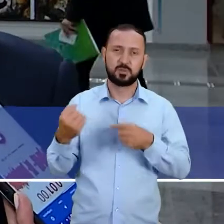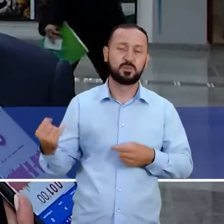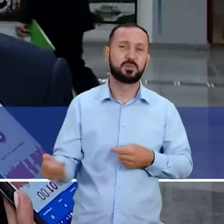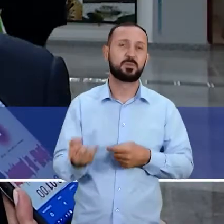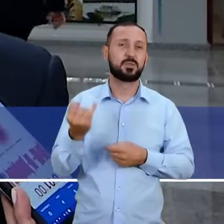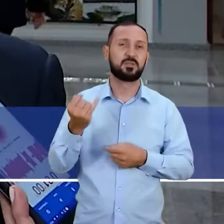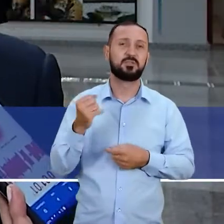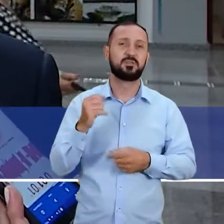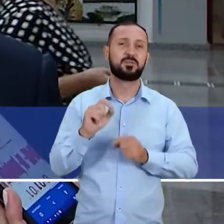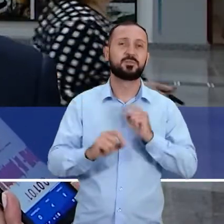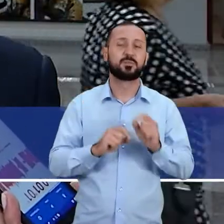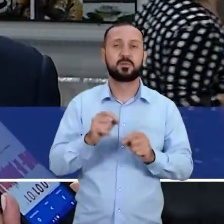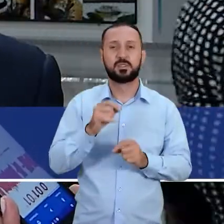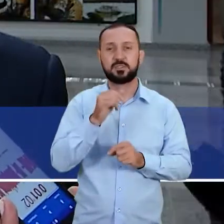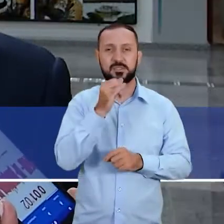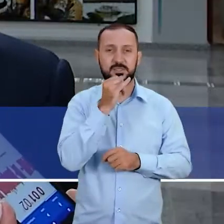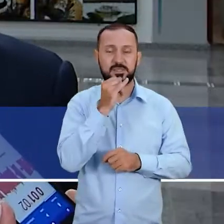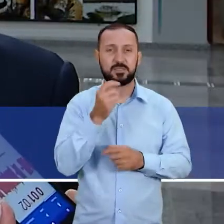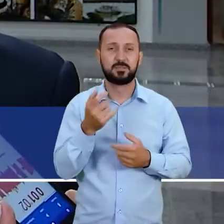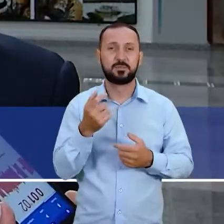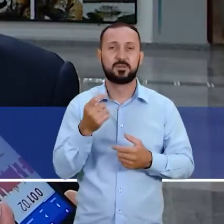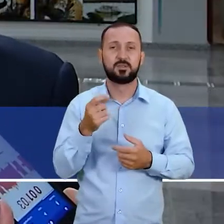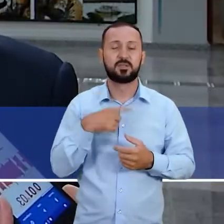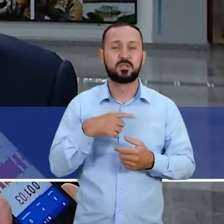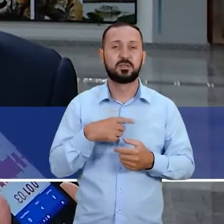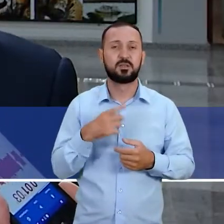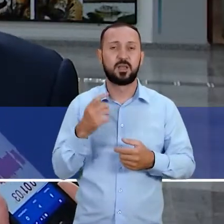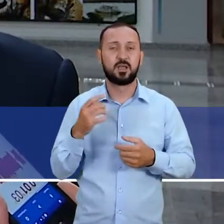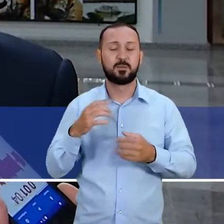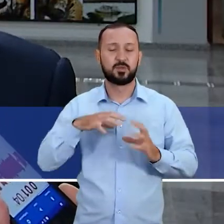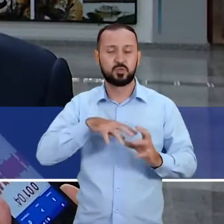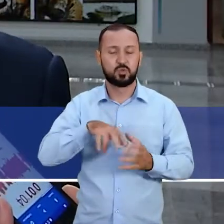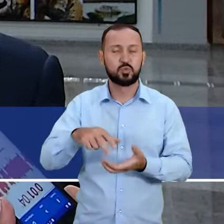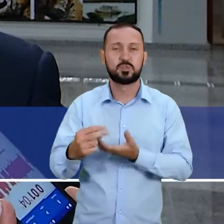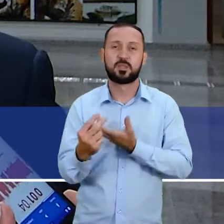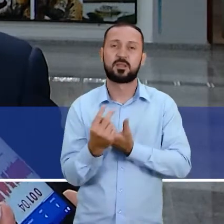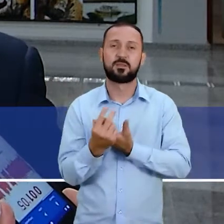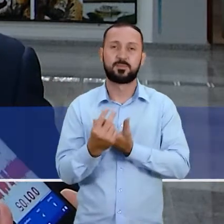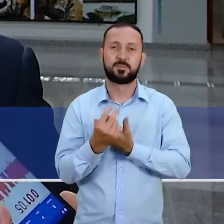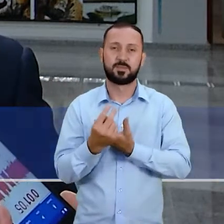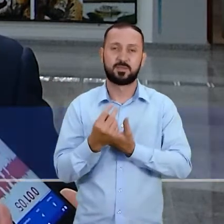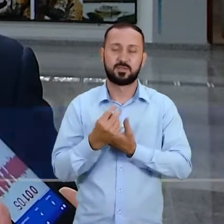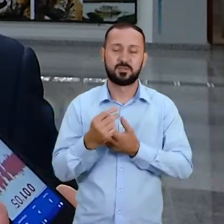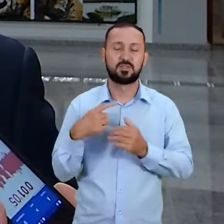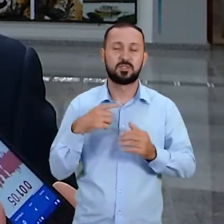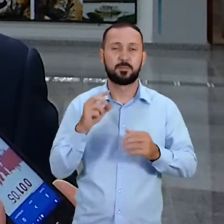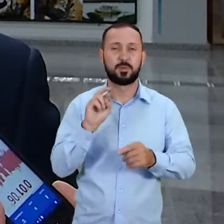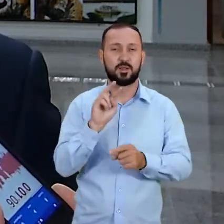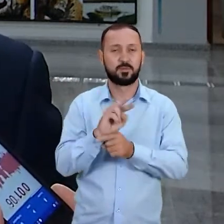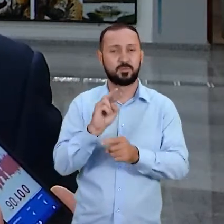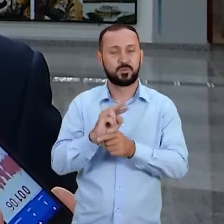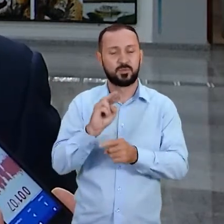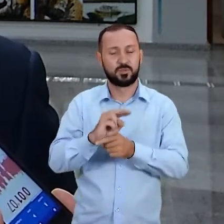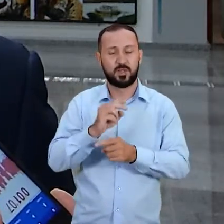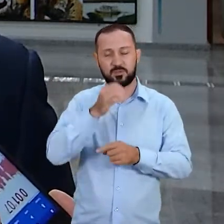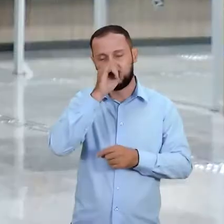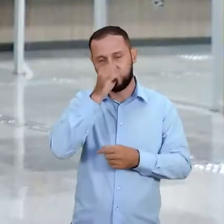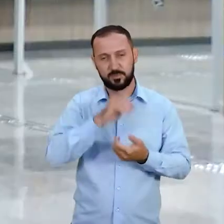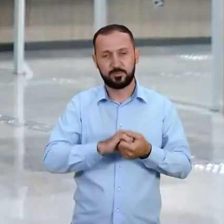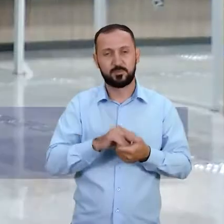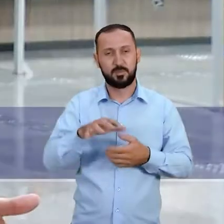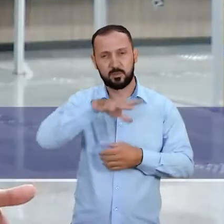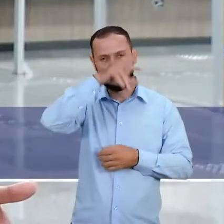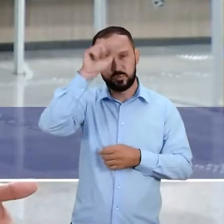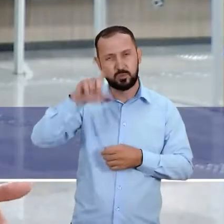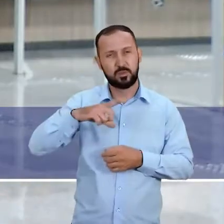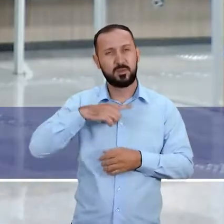uma discussão muito importante que dá mais sustentabilidade à cadeia produtiva da suinocultura.